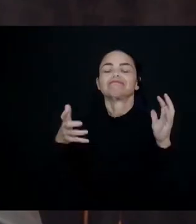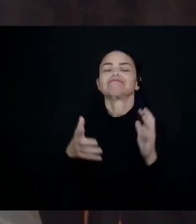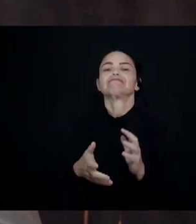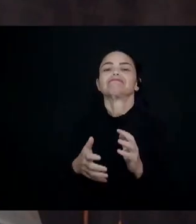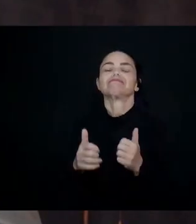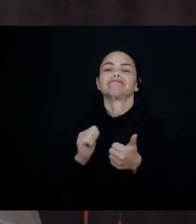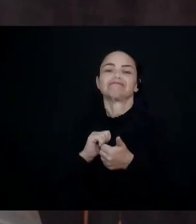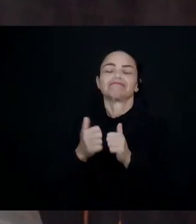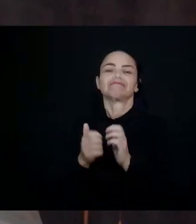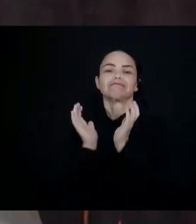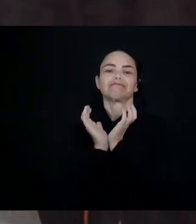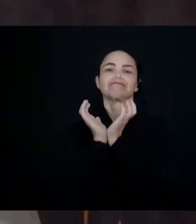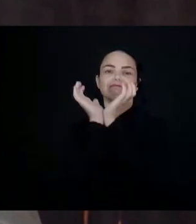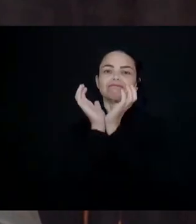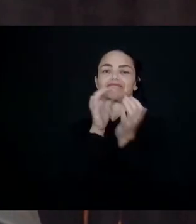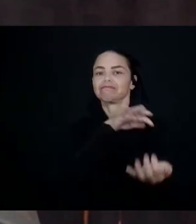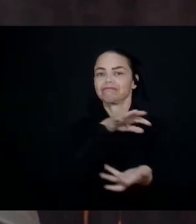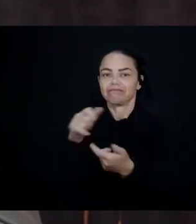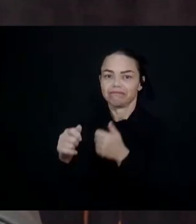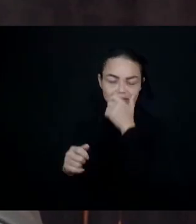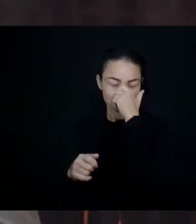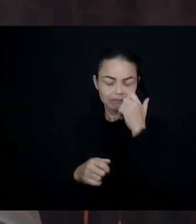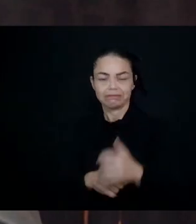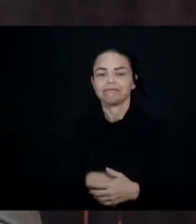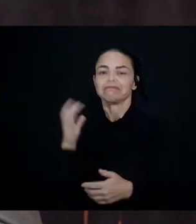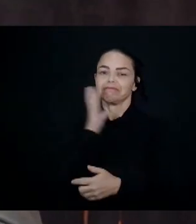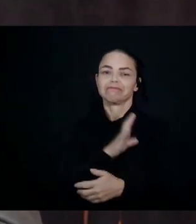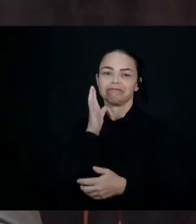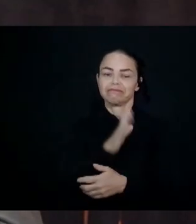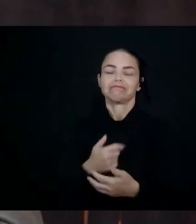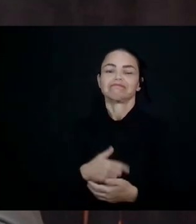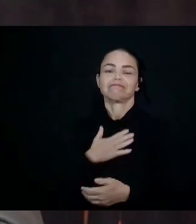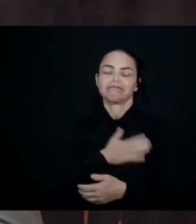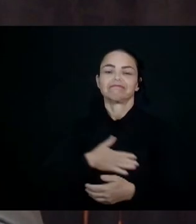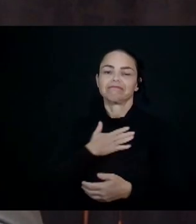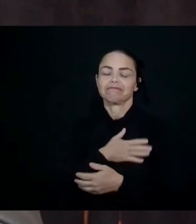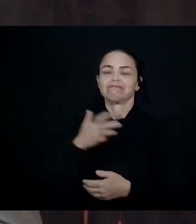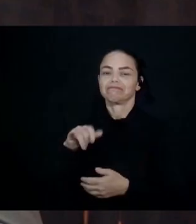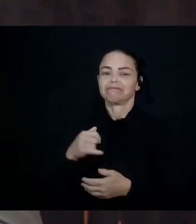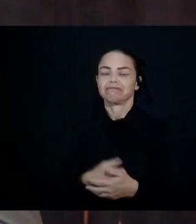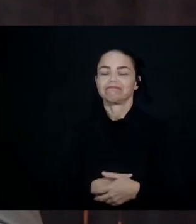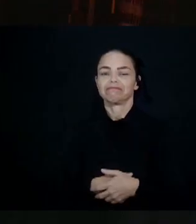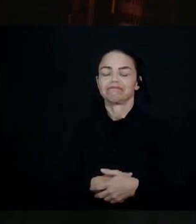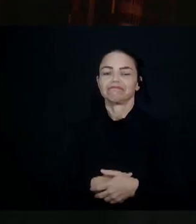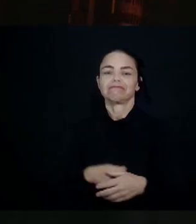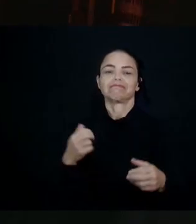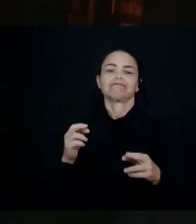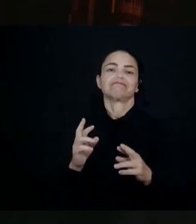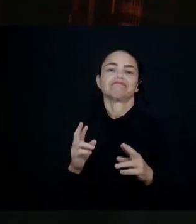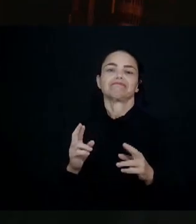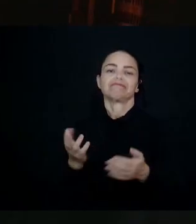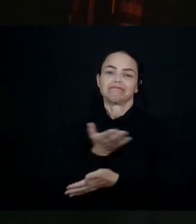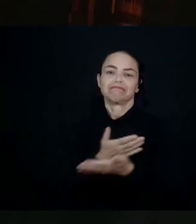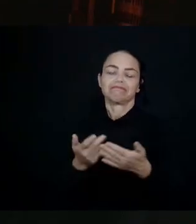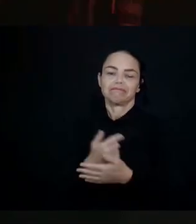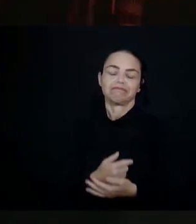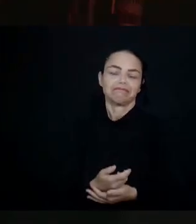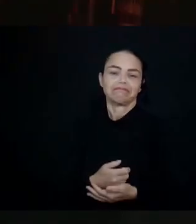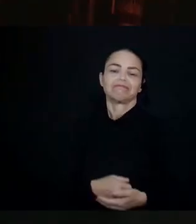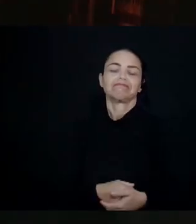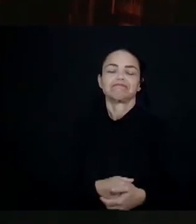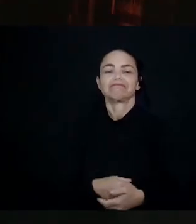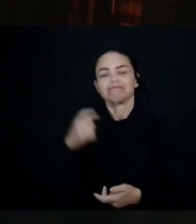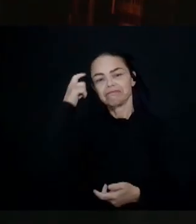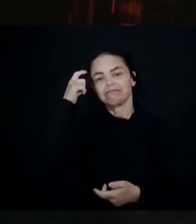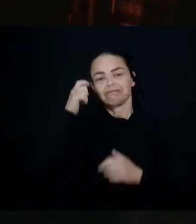né? Esse momento. Então, assim, é bem gostoso mesmo, né? Tem que aproveitar essa interação. Olha só, se a gente for parar para pensar o que o Thiago está